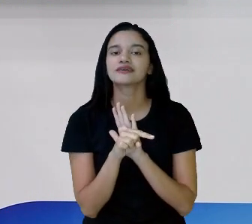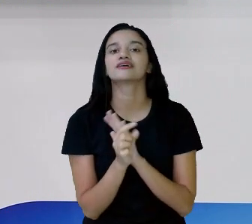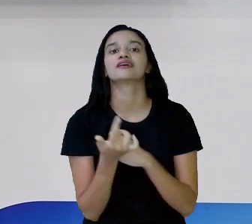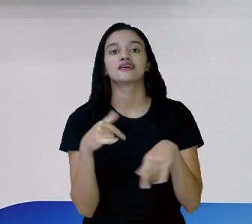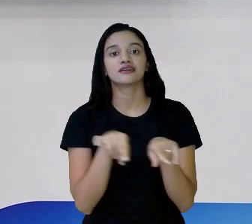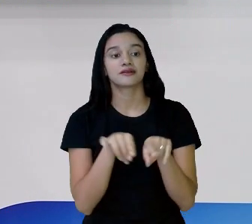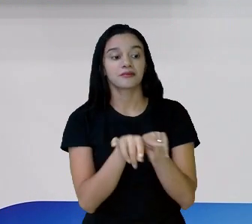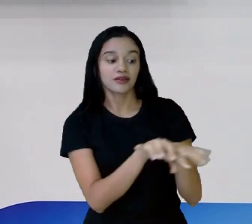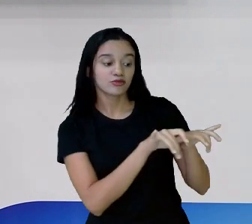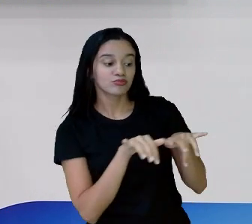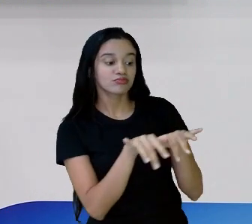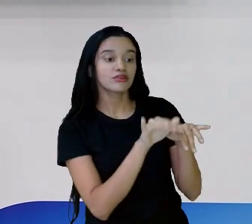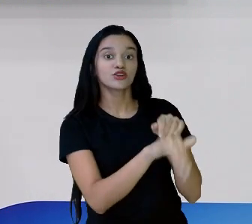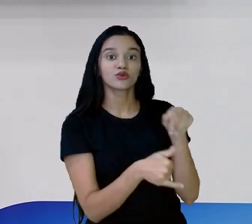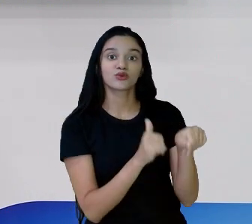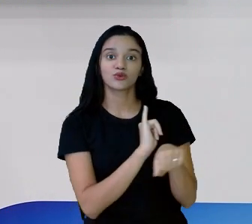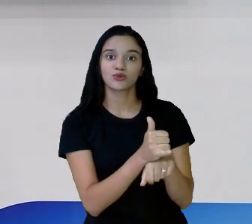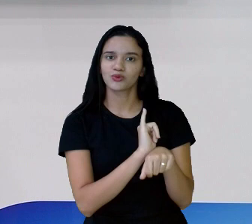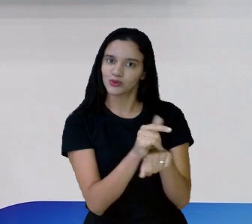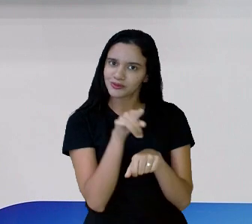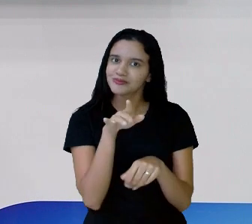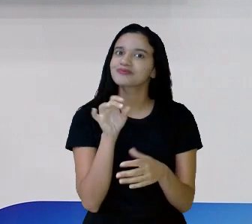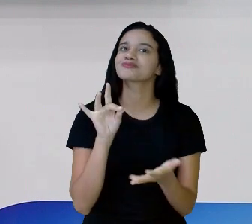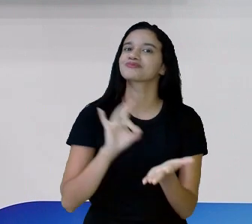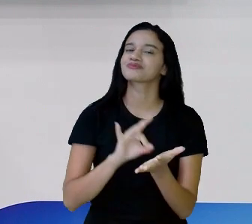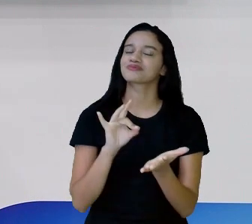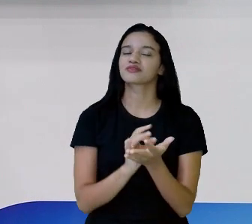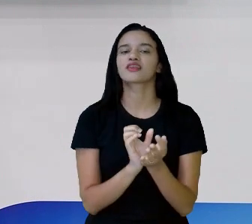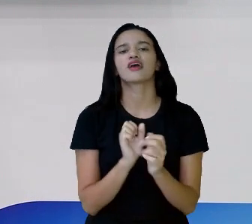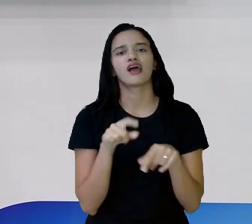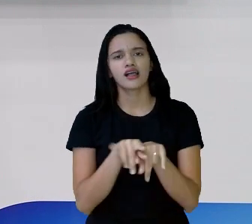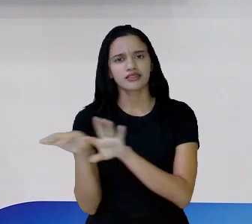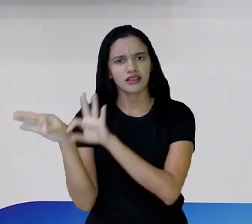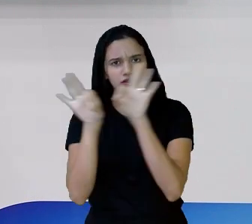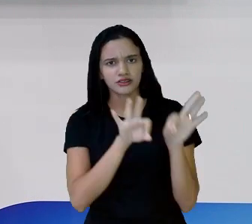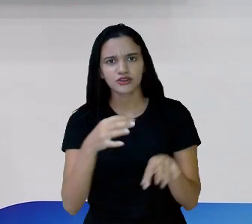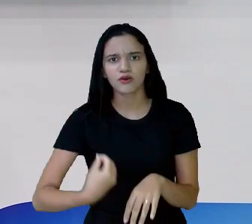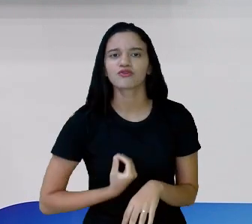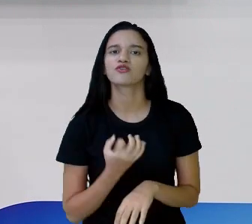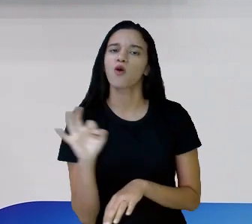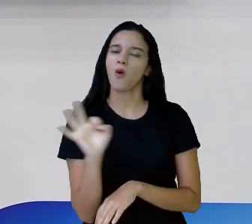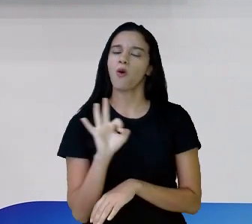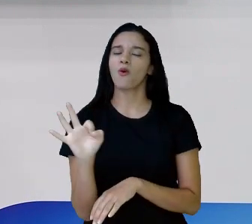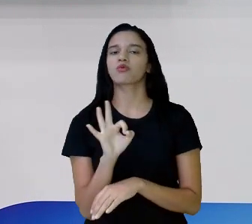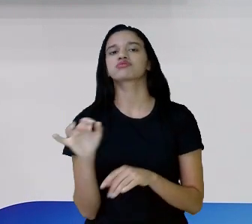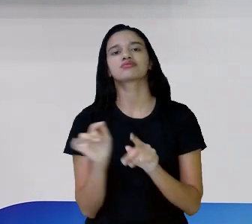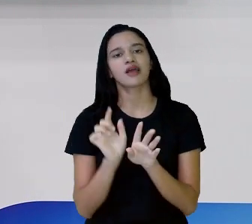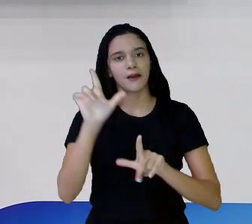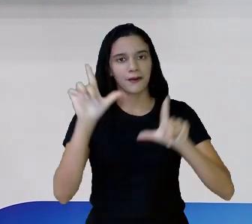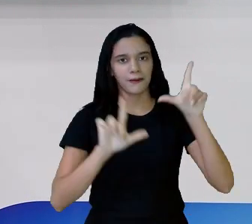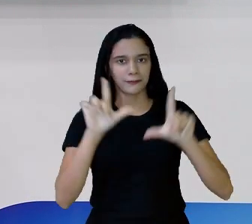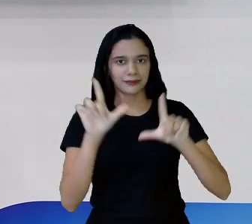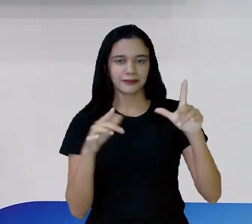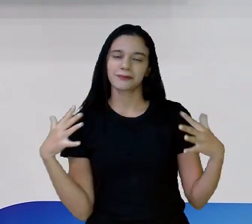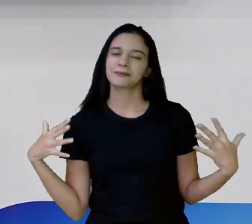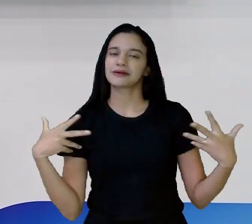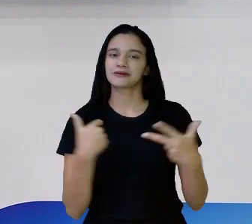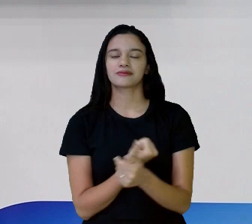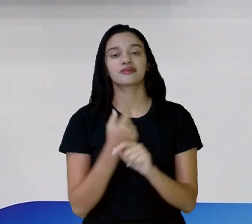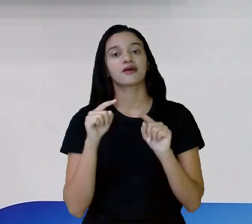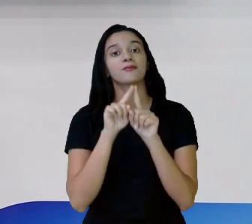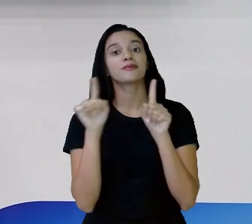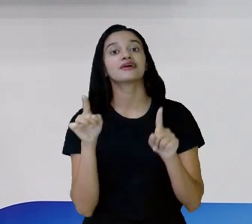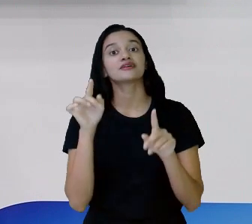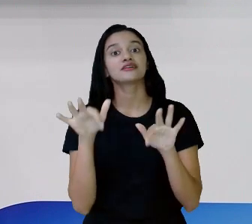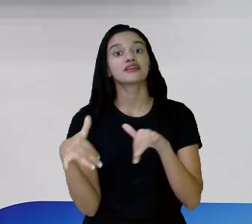falar comigo pelo chat do YouTube, isso mesmo. Você está assistindo ao vivo? Ótimo. Está assistindo pela TV? Maravilha. Mas